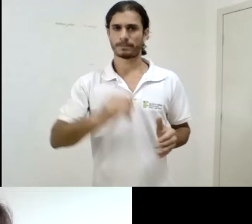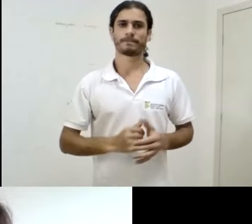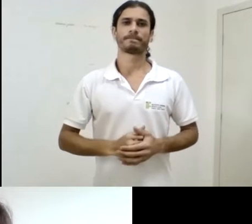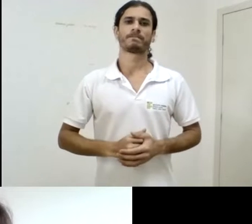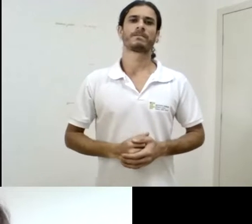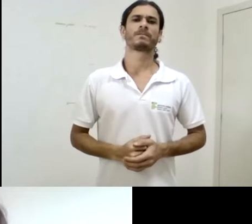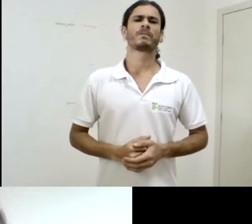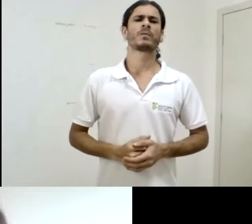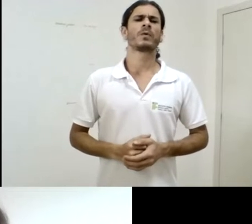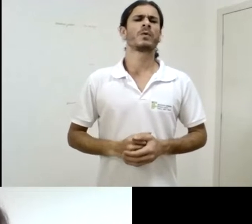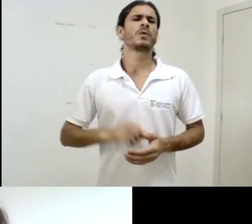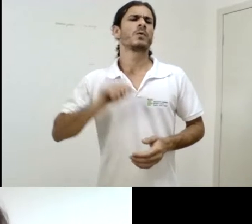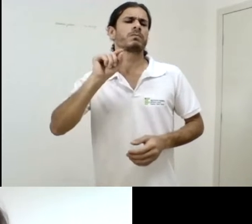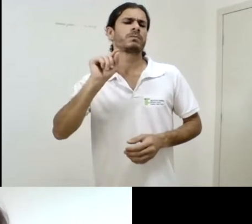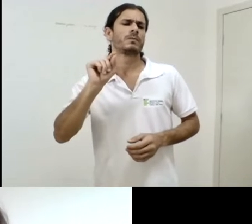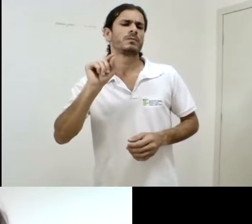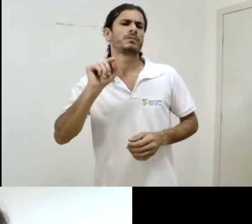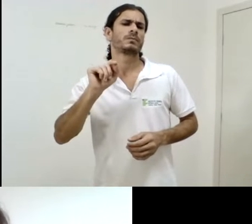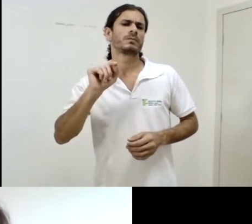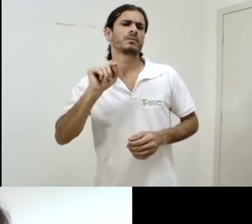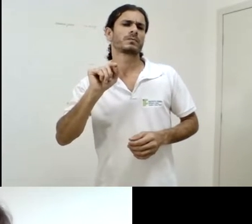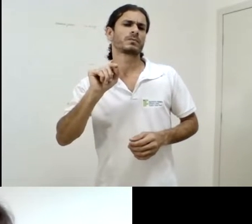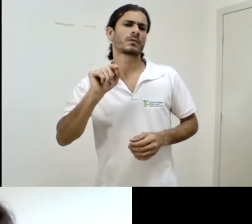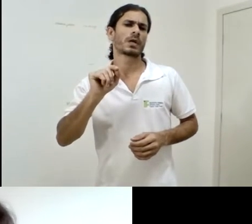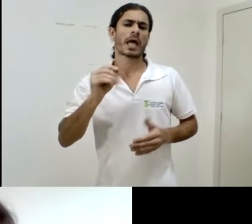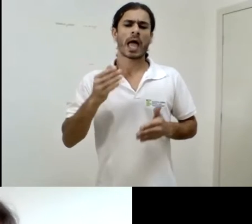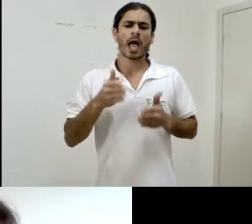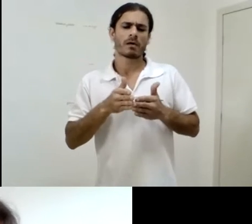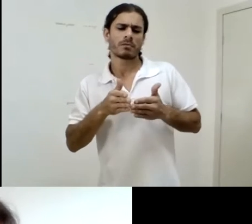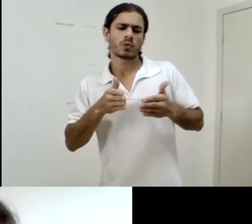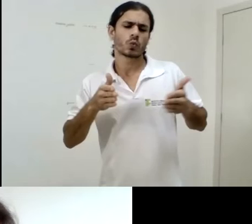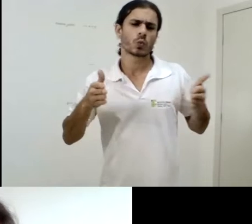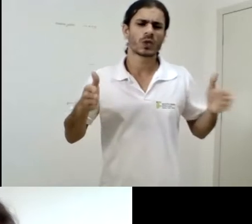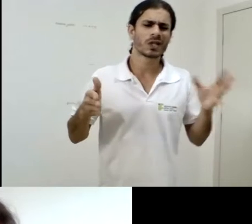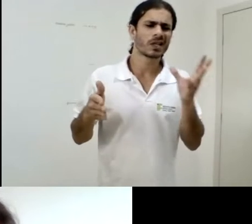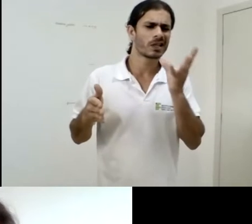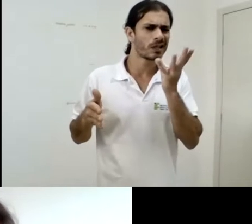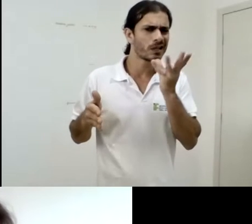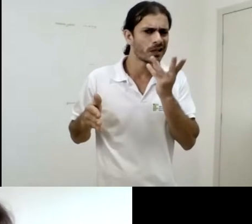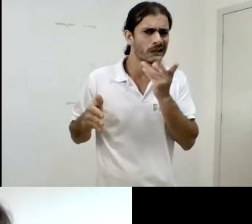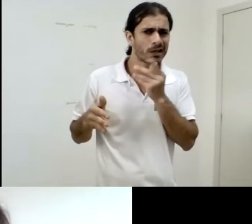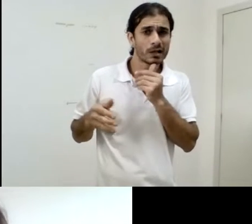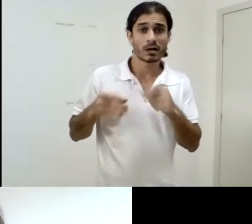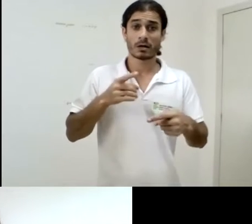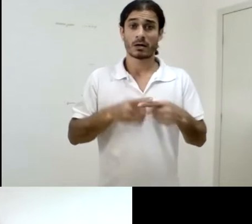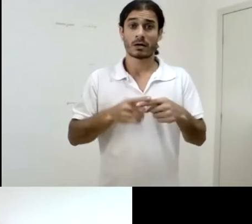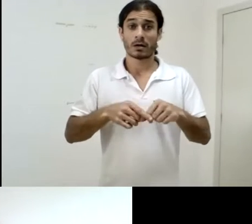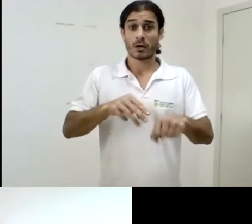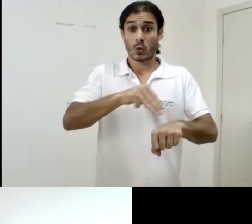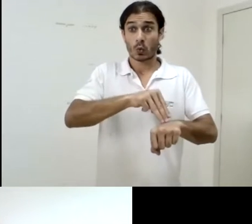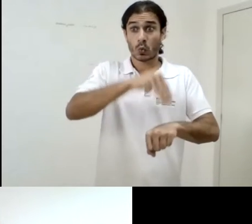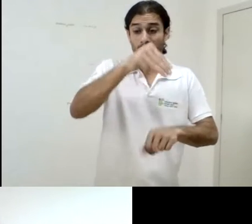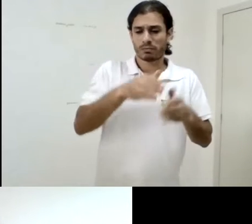pesquisação. Mas ela é um pouco demorada, a pesquisação. Às vezes, dentro de um curso de mestrado, que são dois anos, você não tem